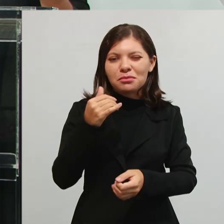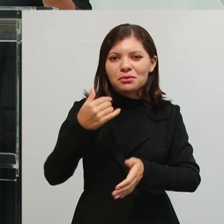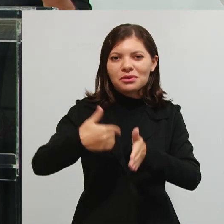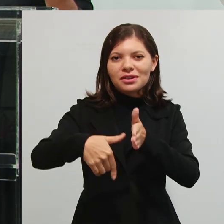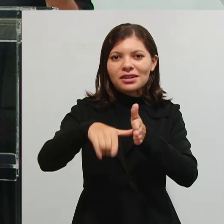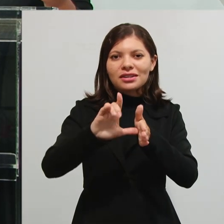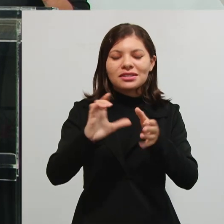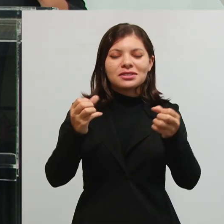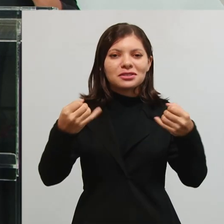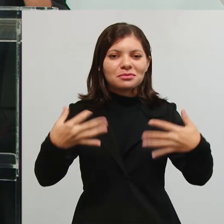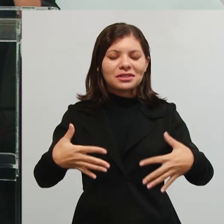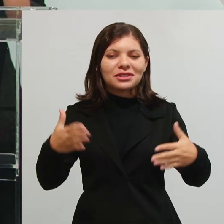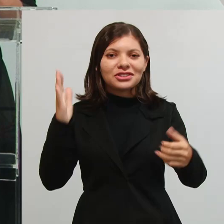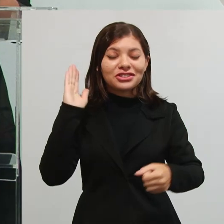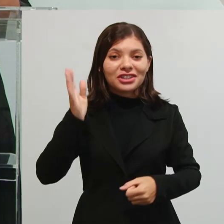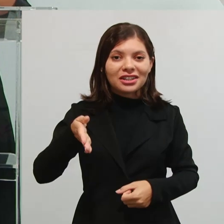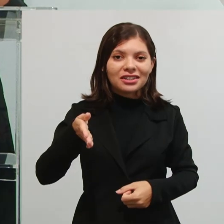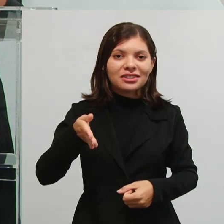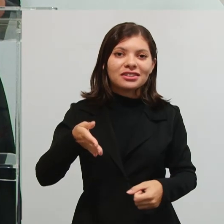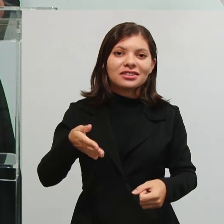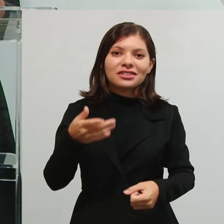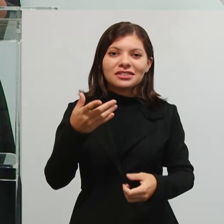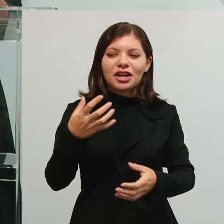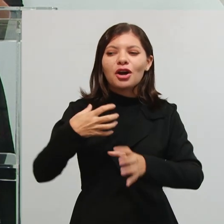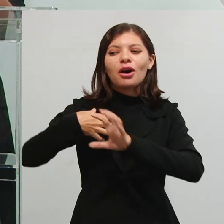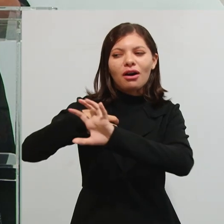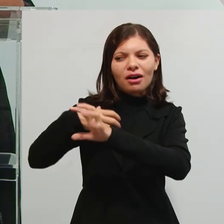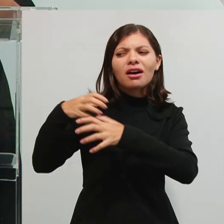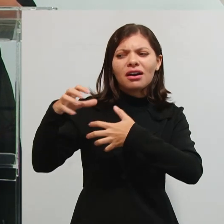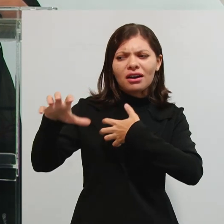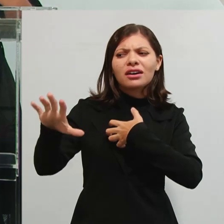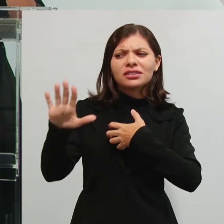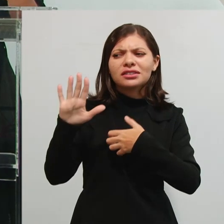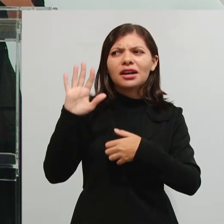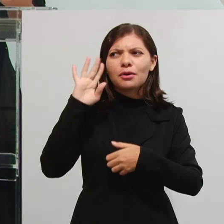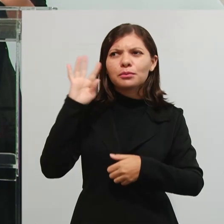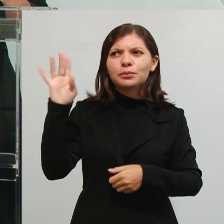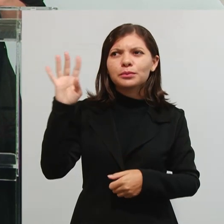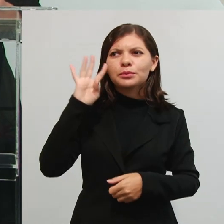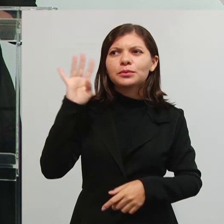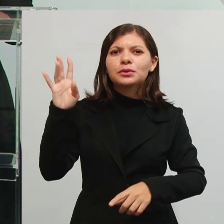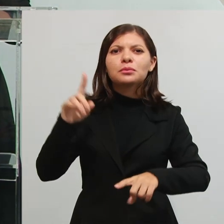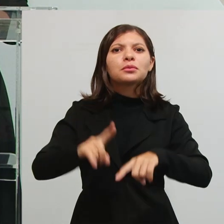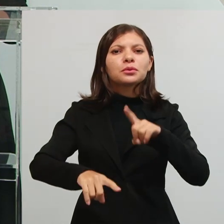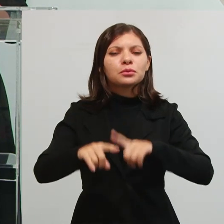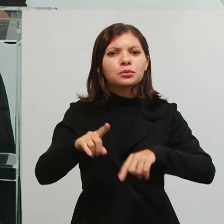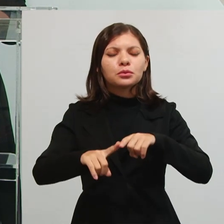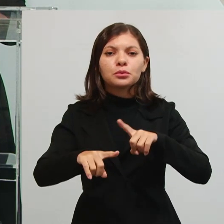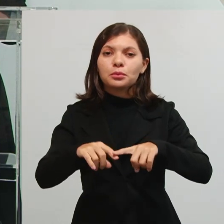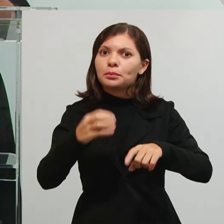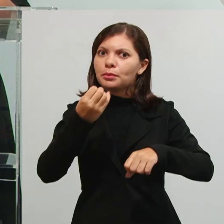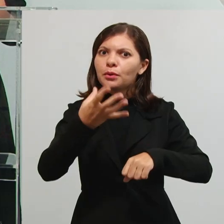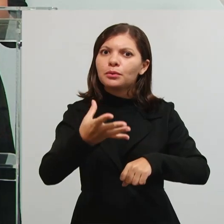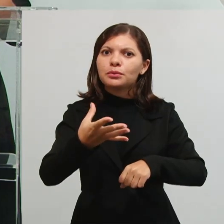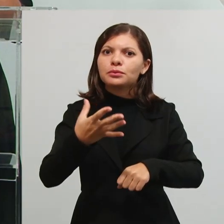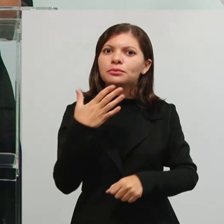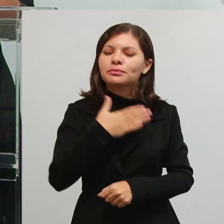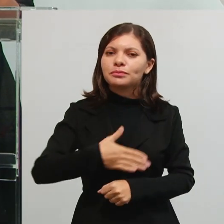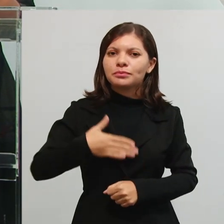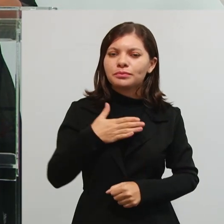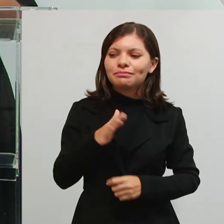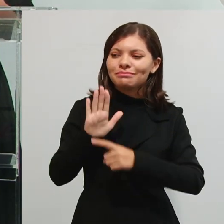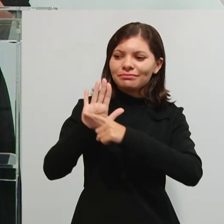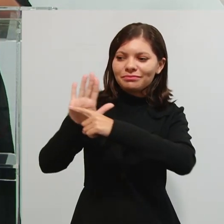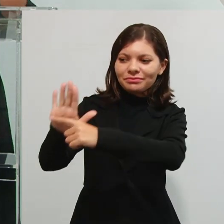e a fronha você se coloca no lugar do cliente imagina um produto que vai satisfazê-lo então você